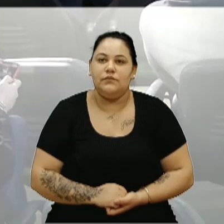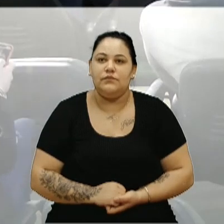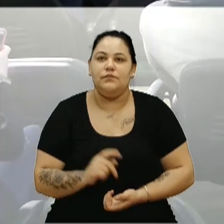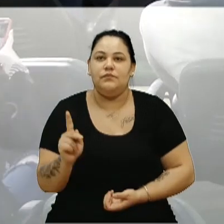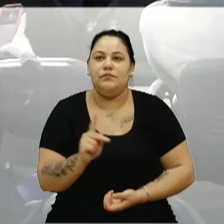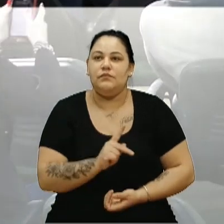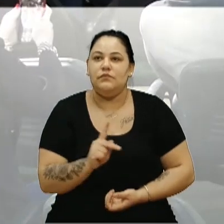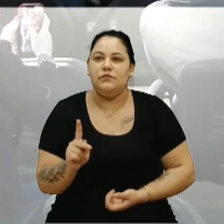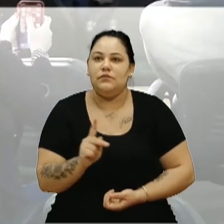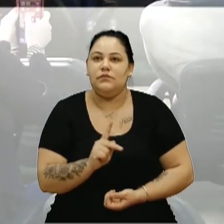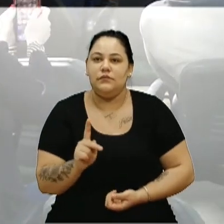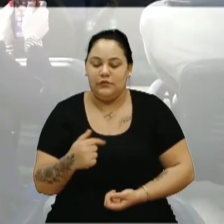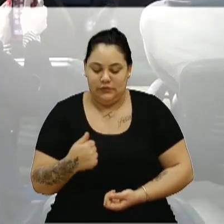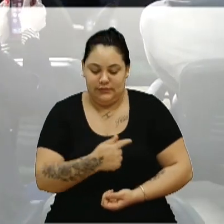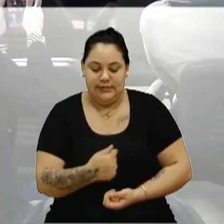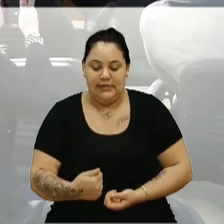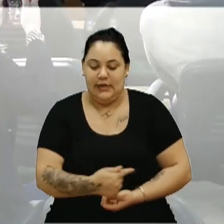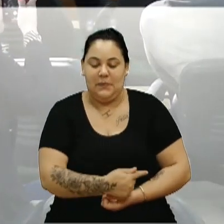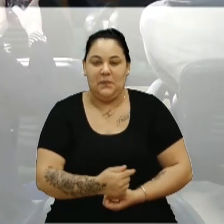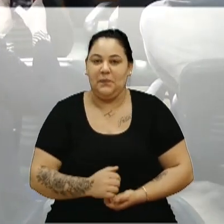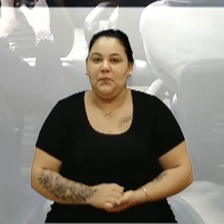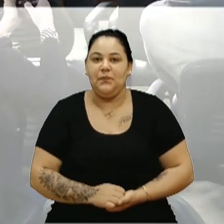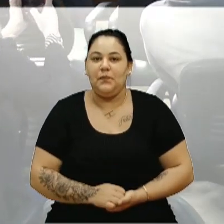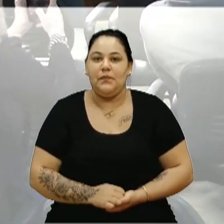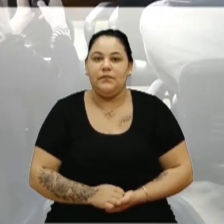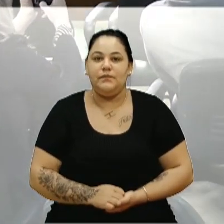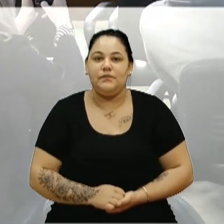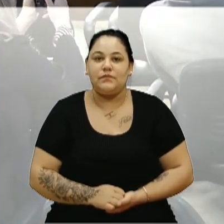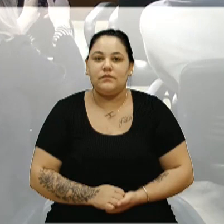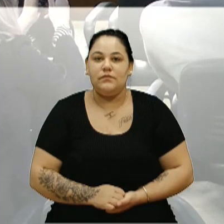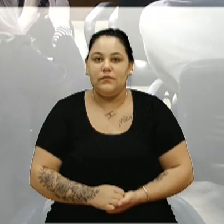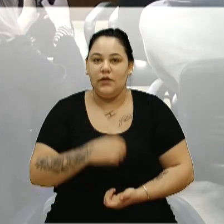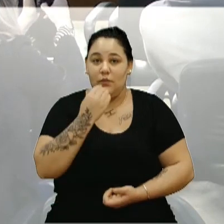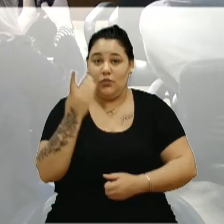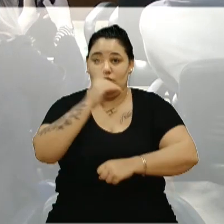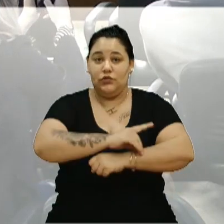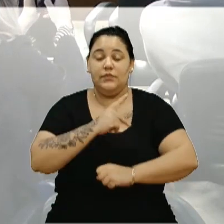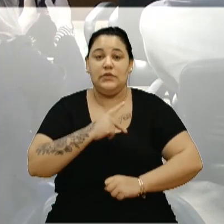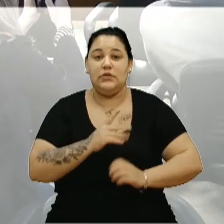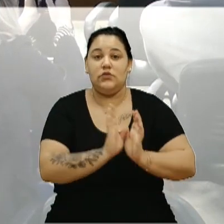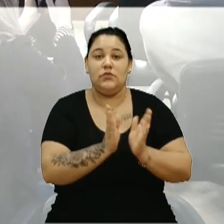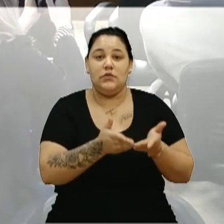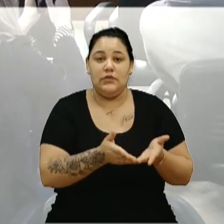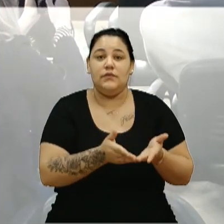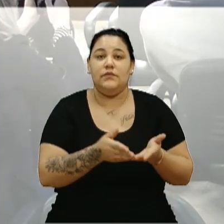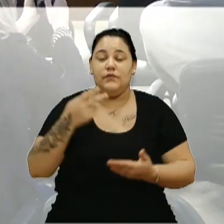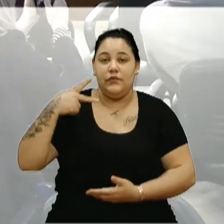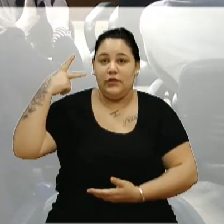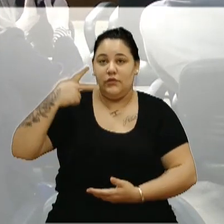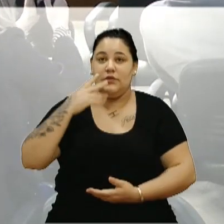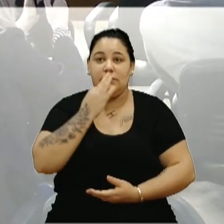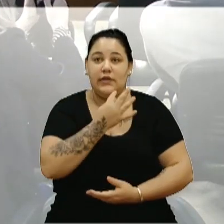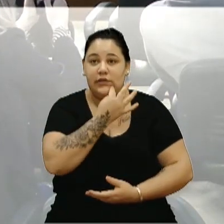Professor Zanquim. Bom dia, senhora presidente da comissão, vereadora Tati Frisso.